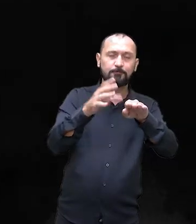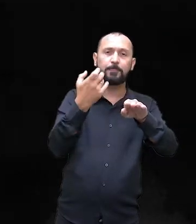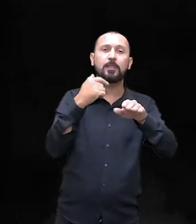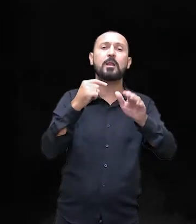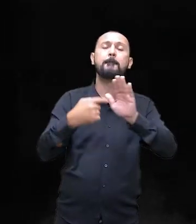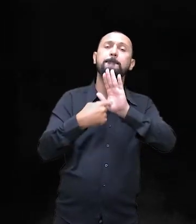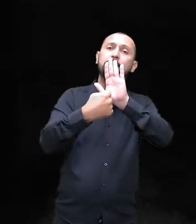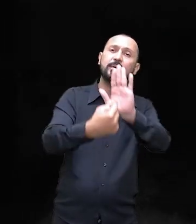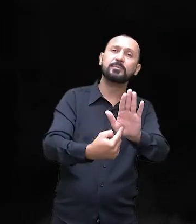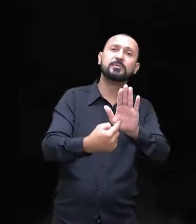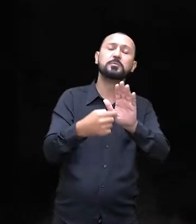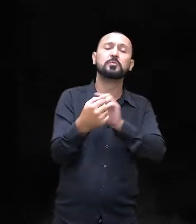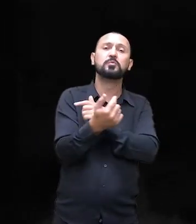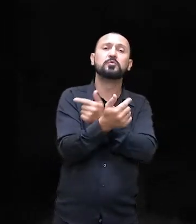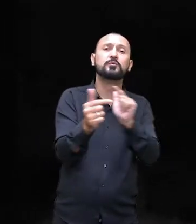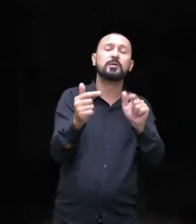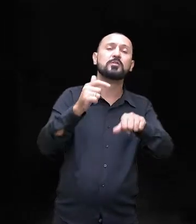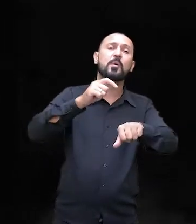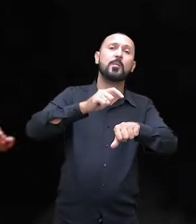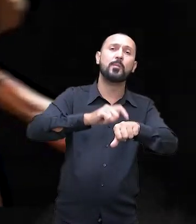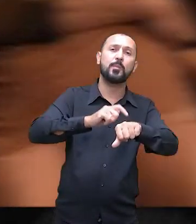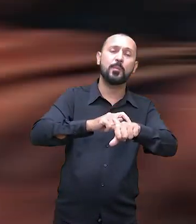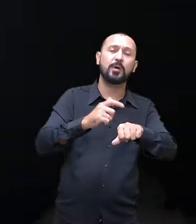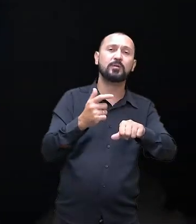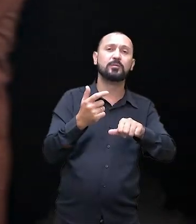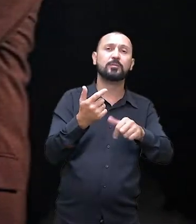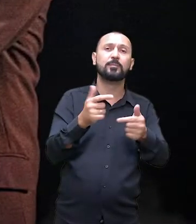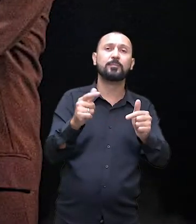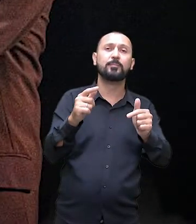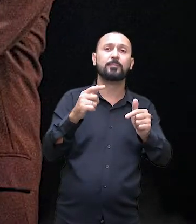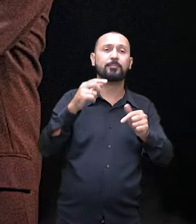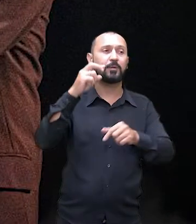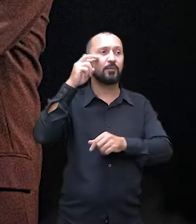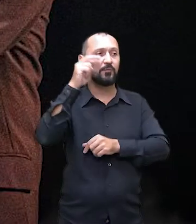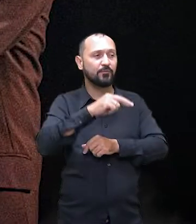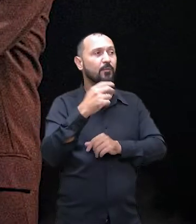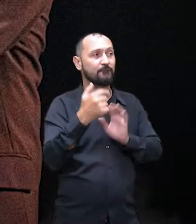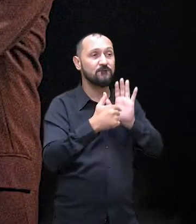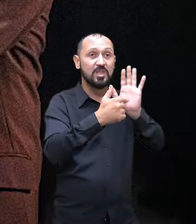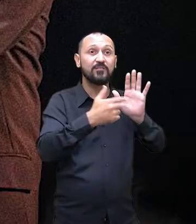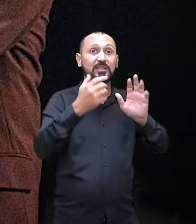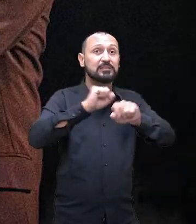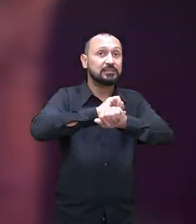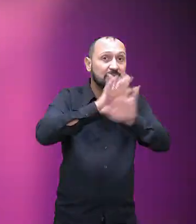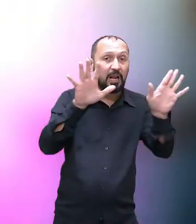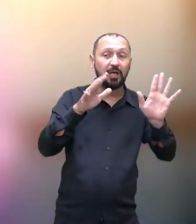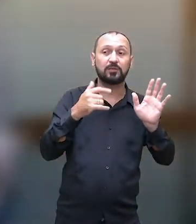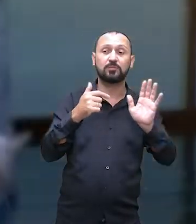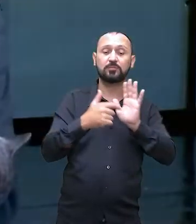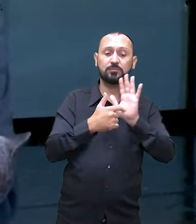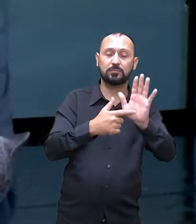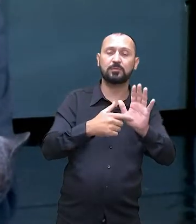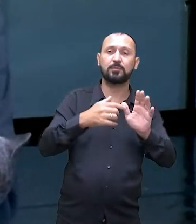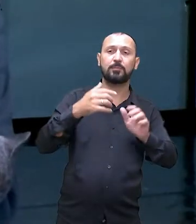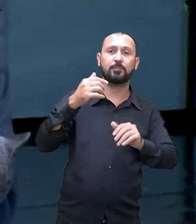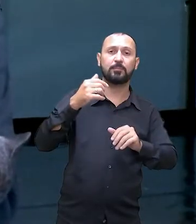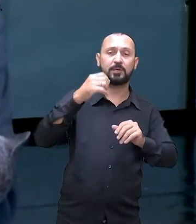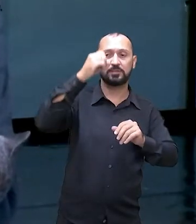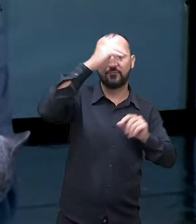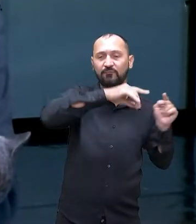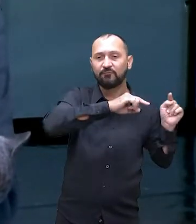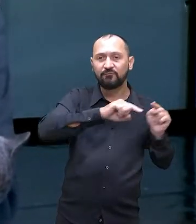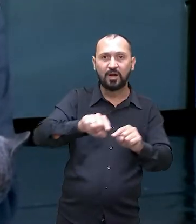linguagem mais fácil, mais acessível. A estrutura do pensamento contemporâneo, das questões, estão